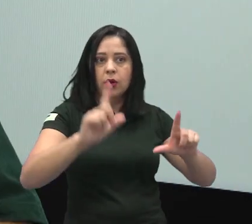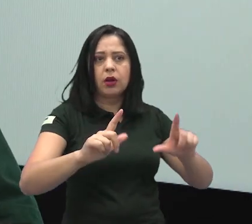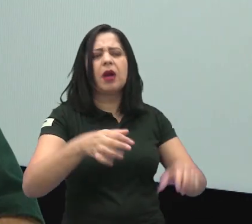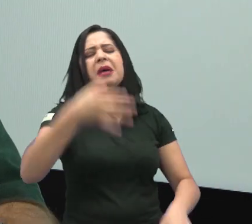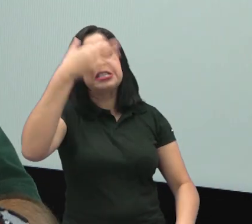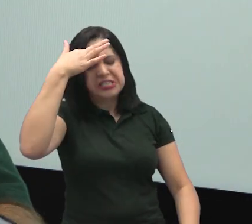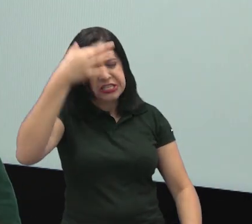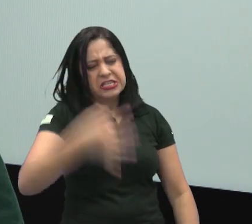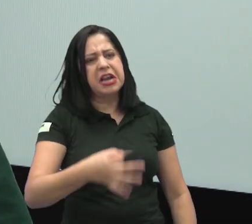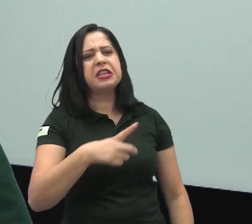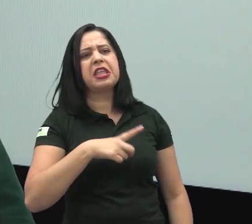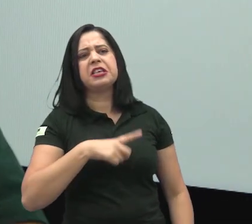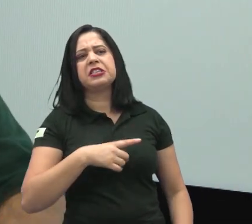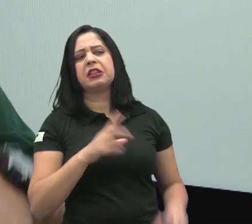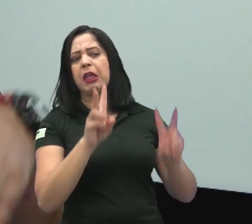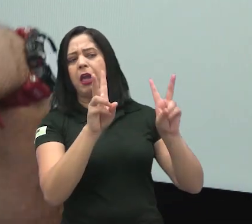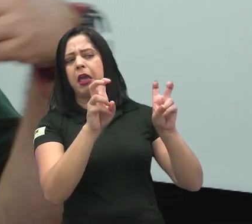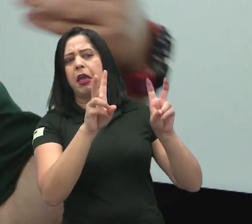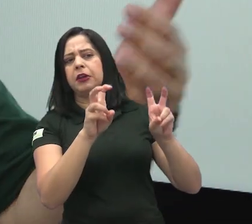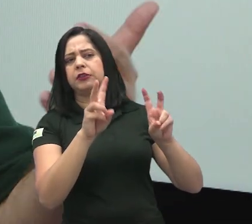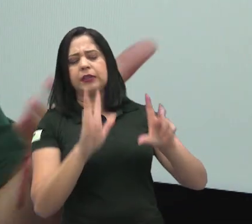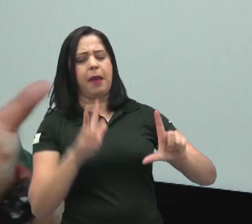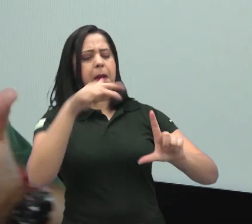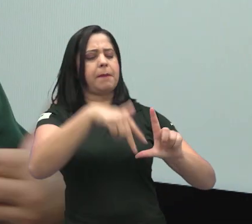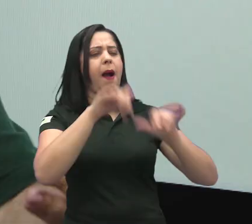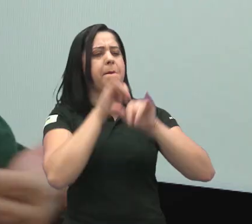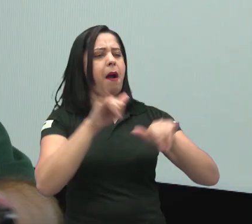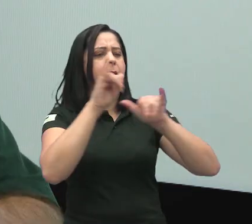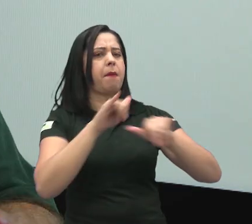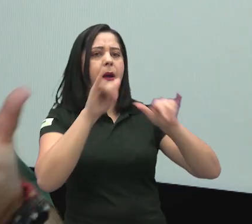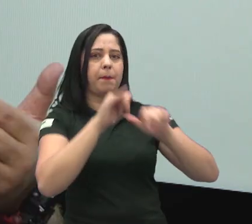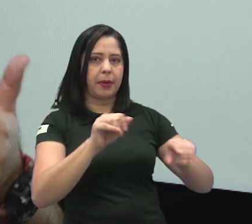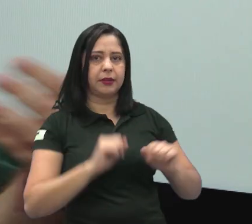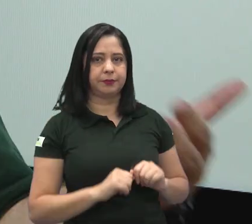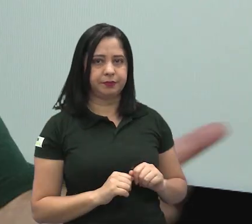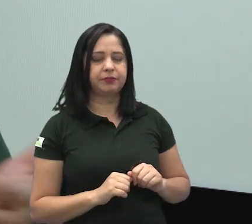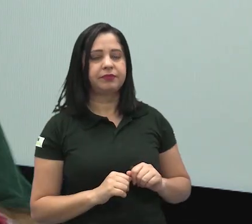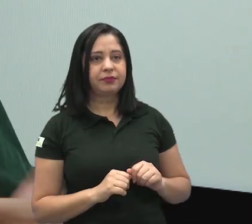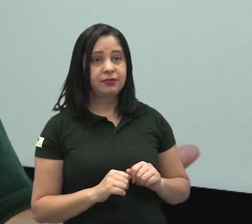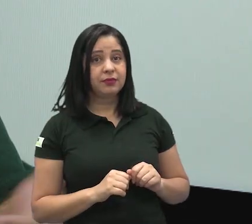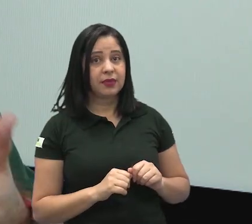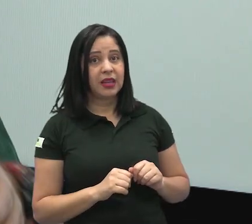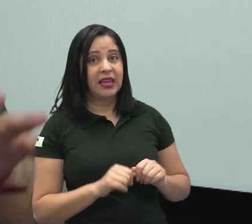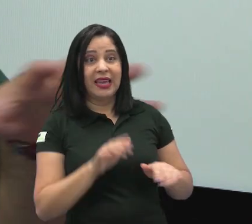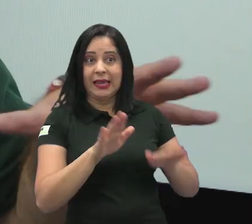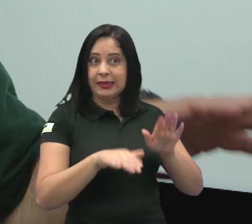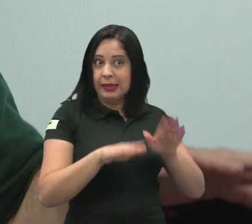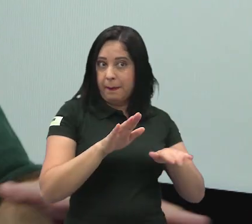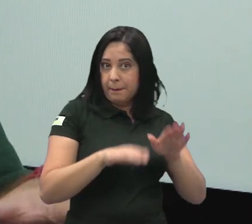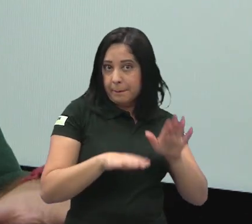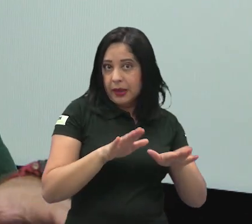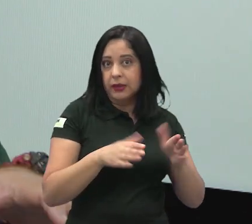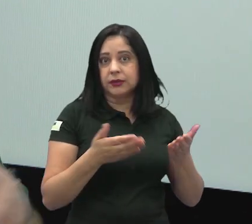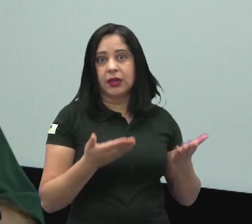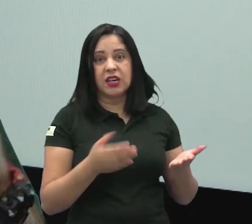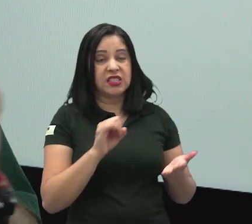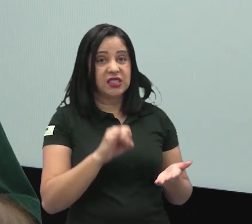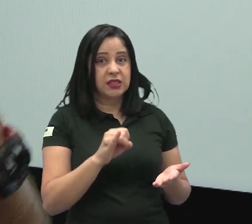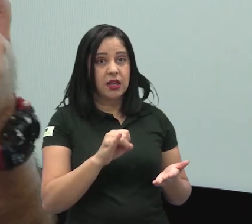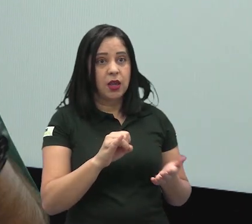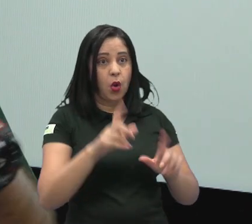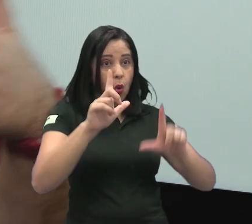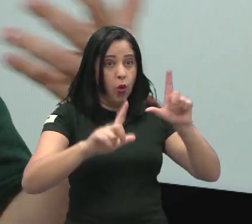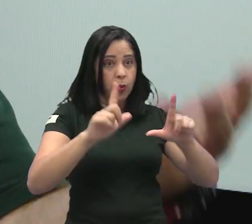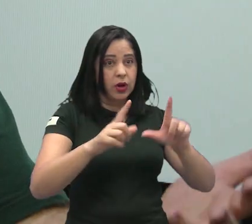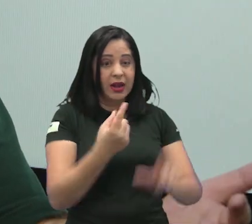com certeza teria conteúdo e dependendo das circunstâncias, do movimento esportivo daquele período, se a gente colocasse